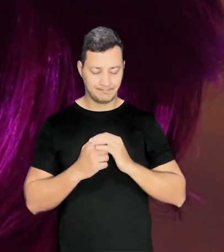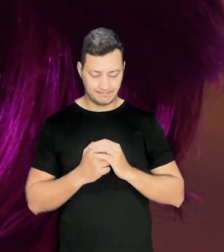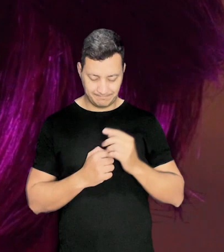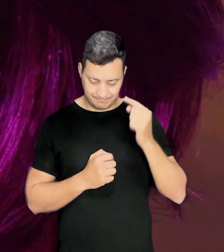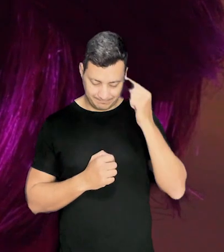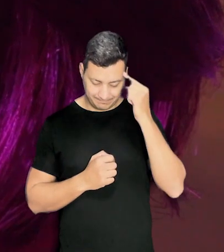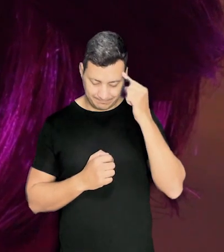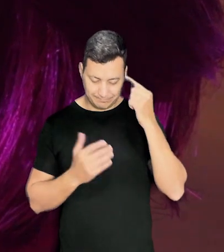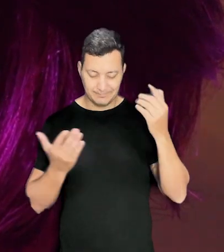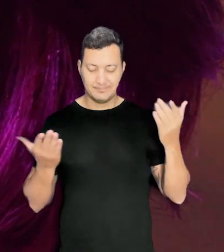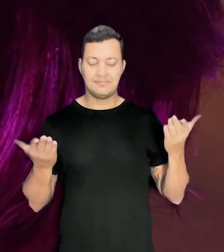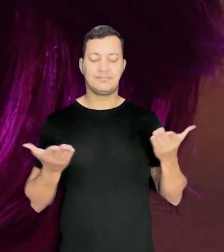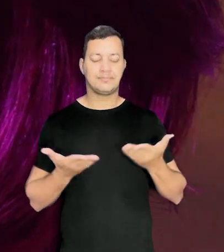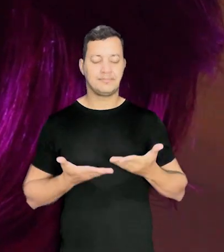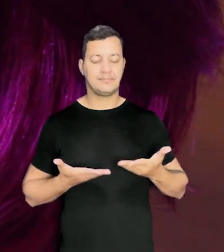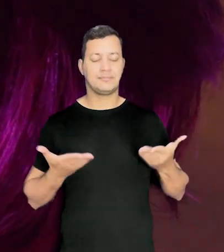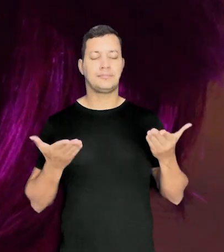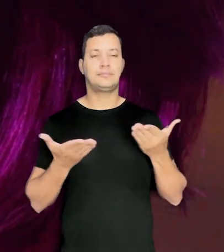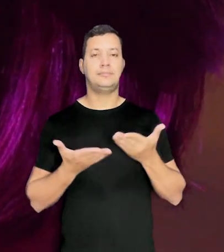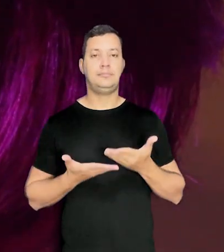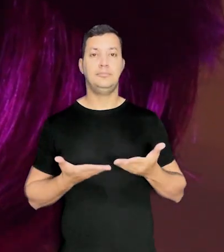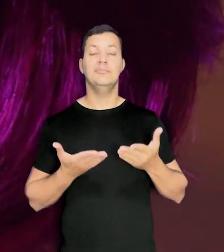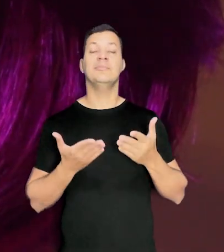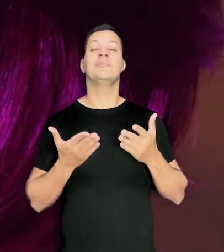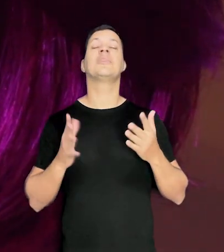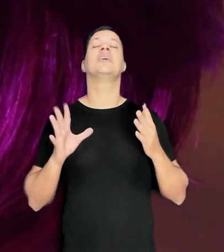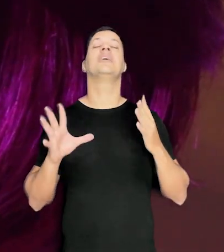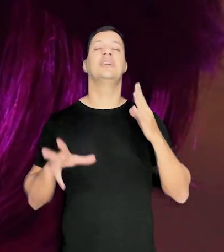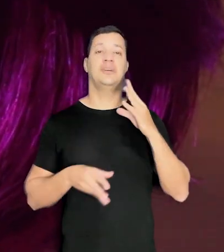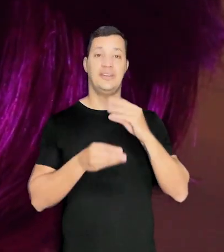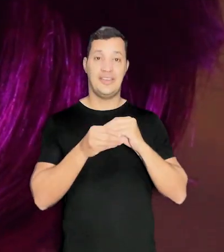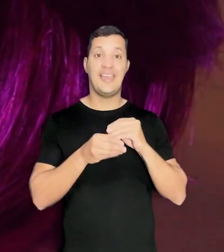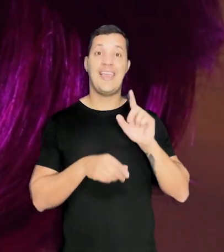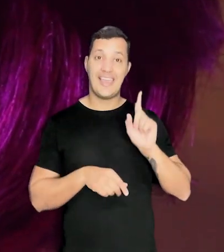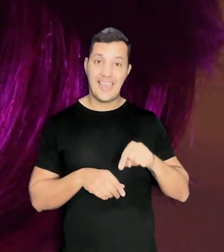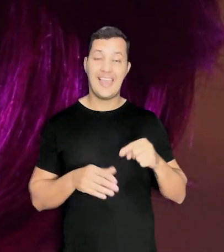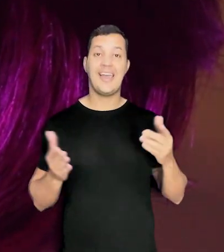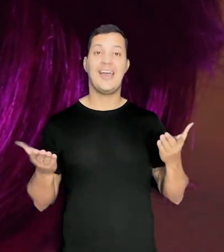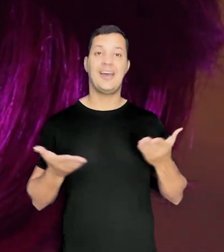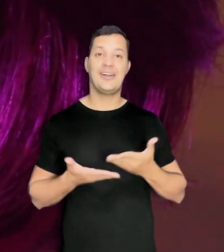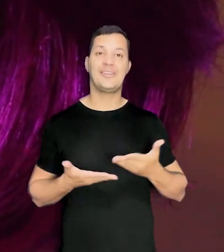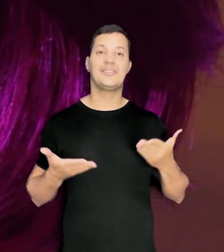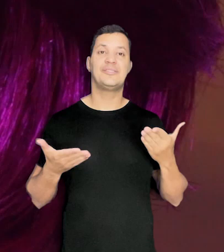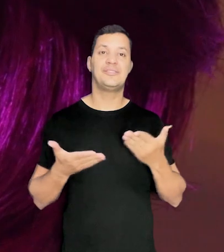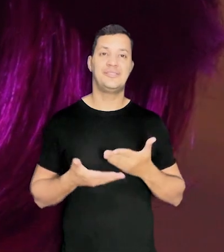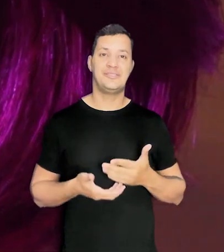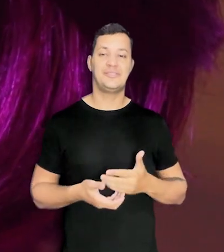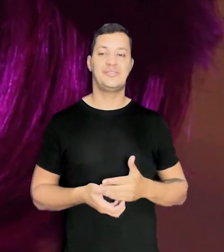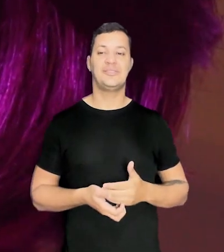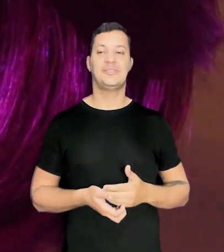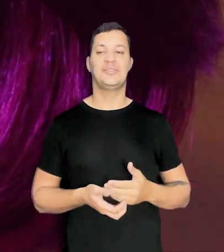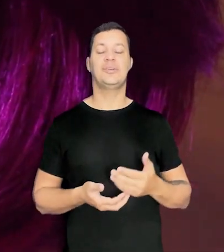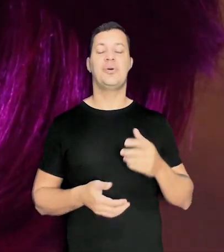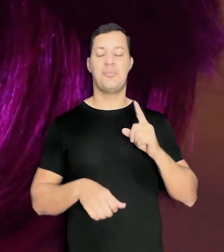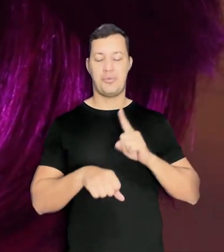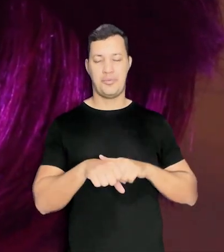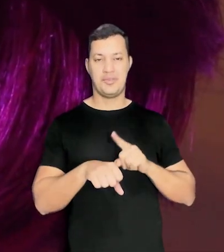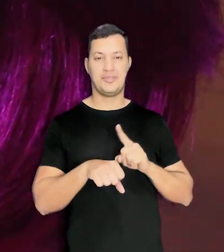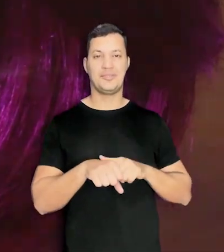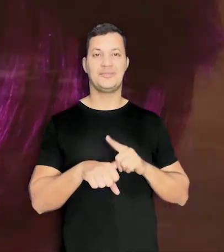que agora, enfim, é agora o momento.